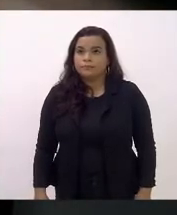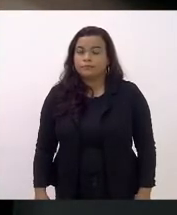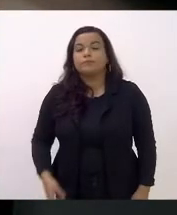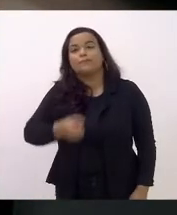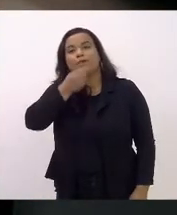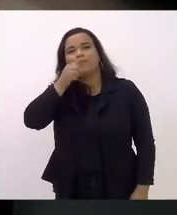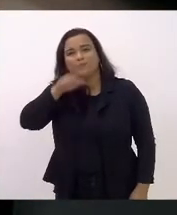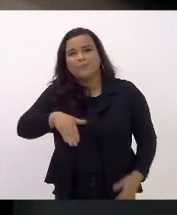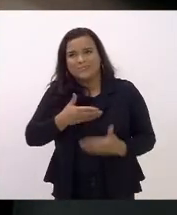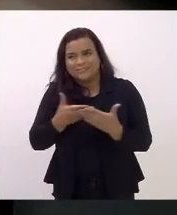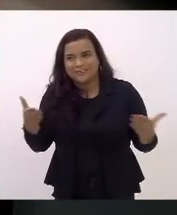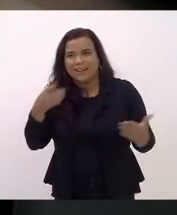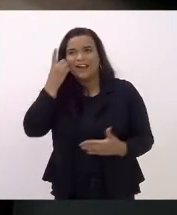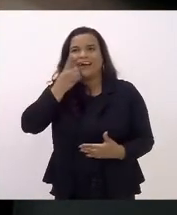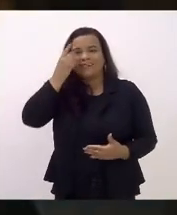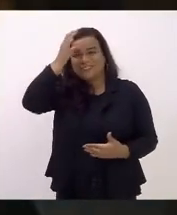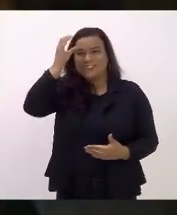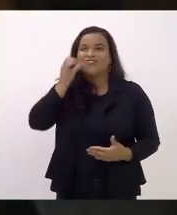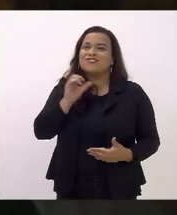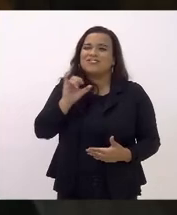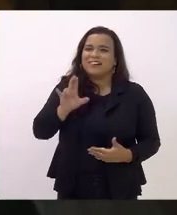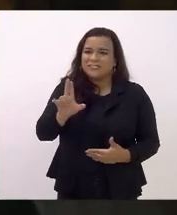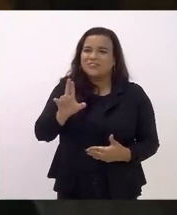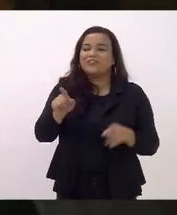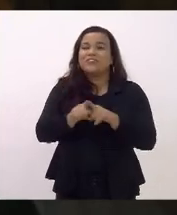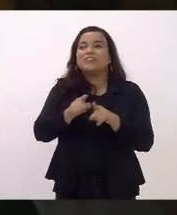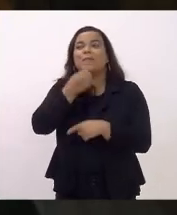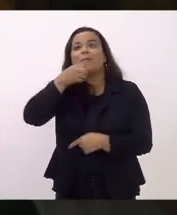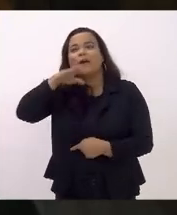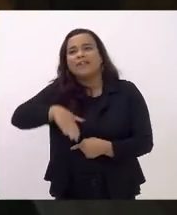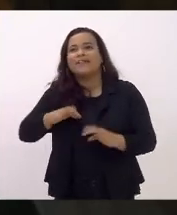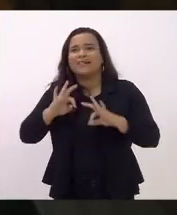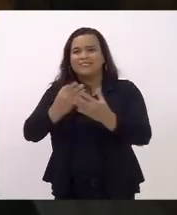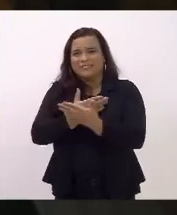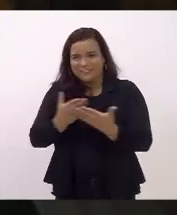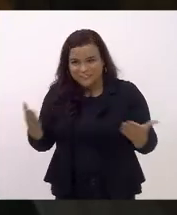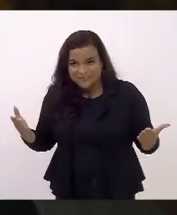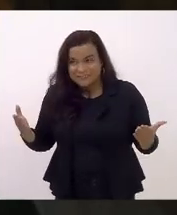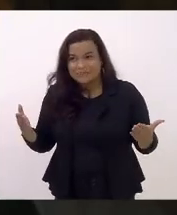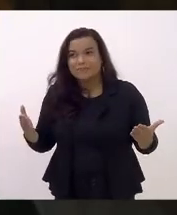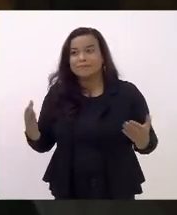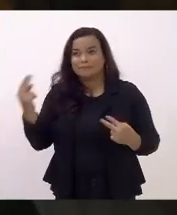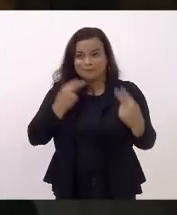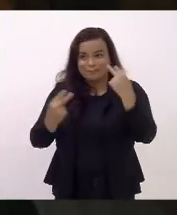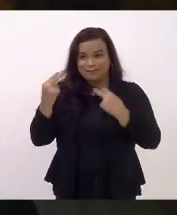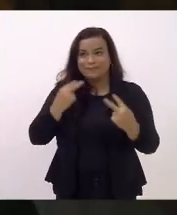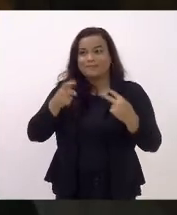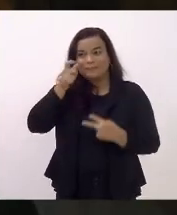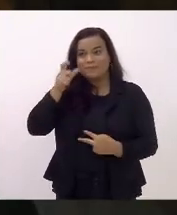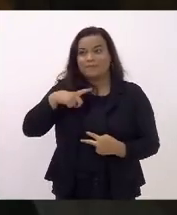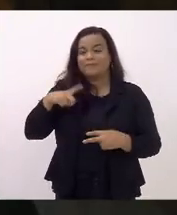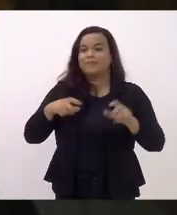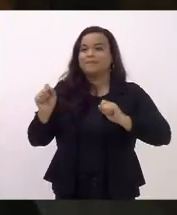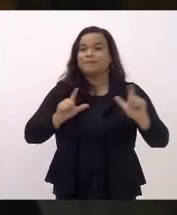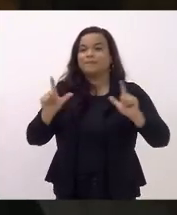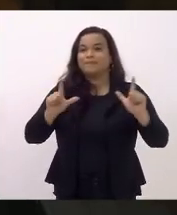Boa tarde, deputada Tia Ju. Boa tarde, deputadas, deputados e todos aqueles que nos assistem pela TV